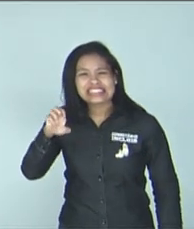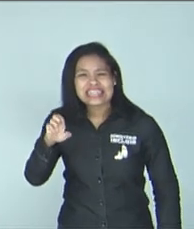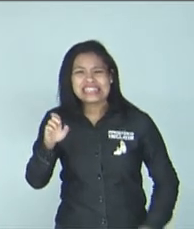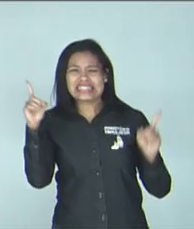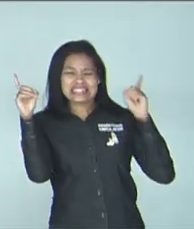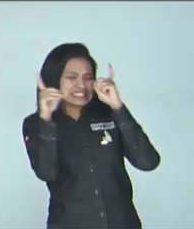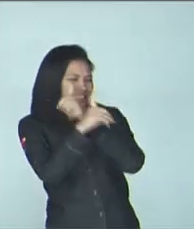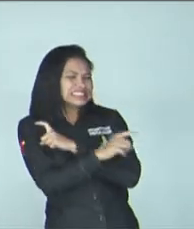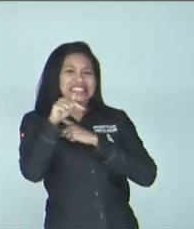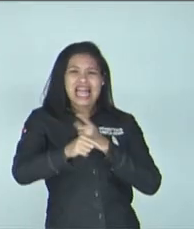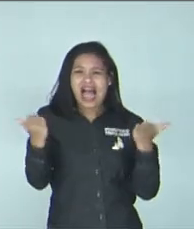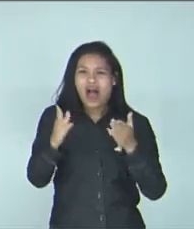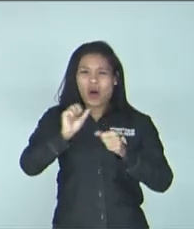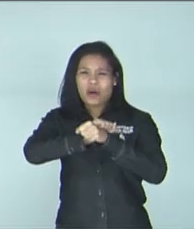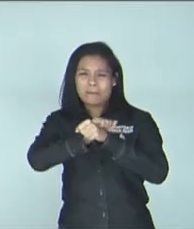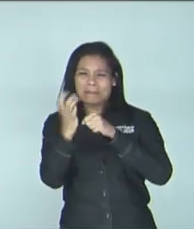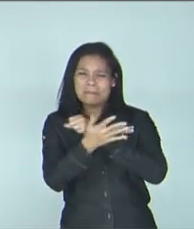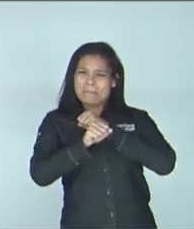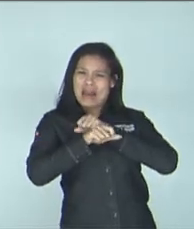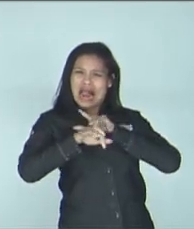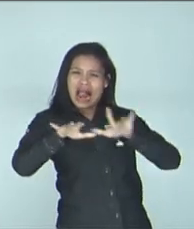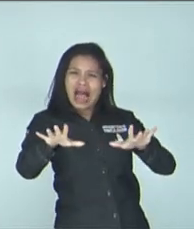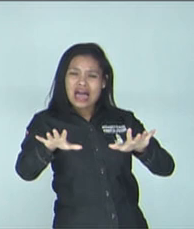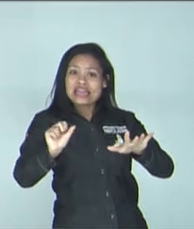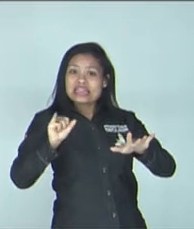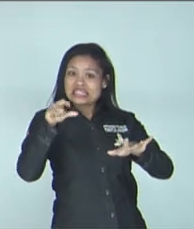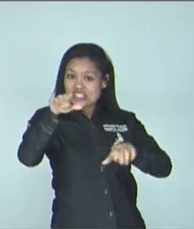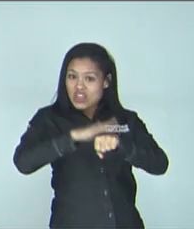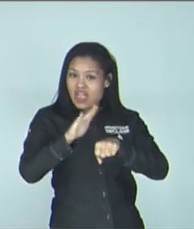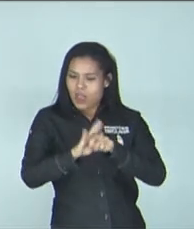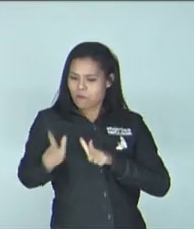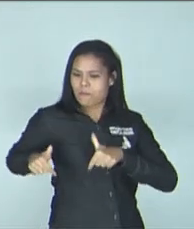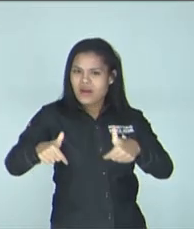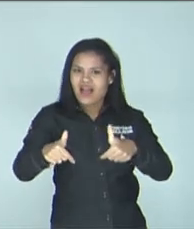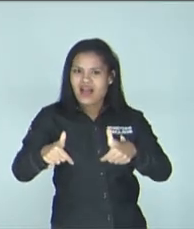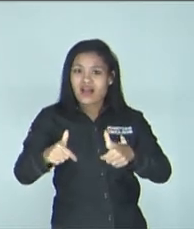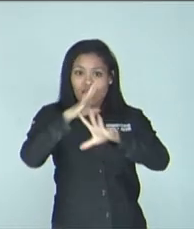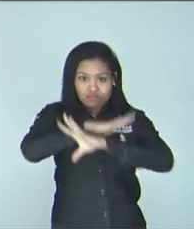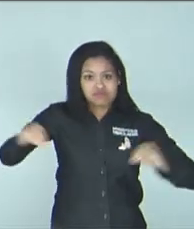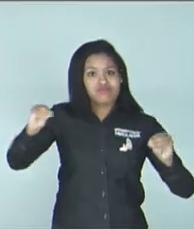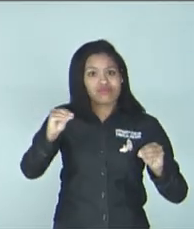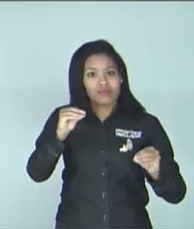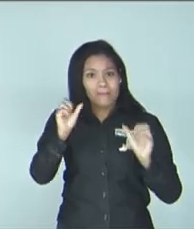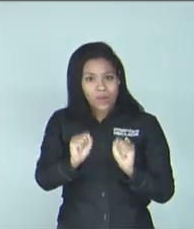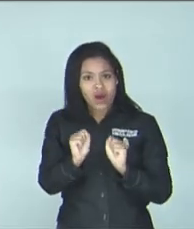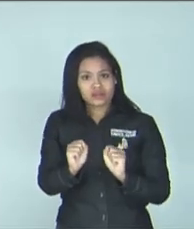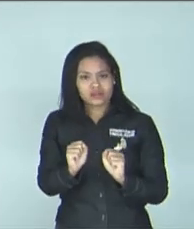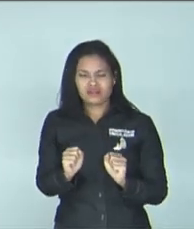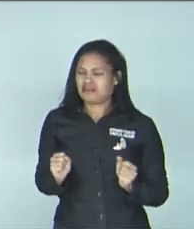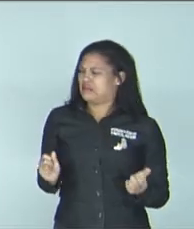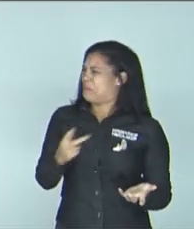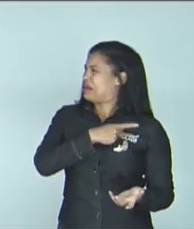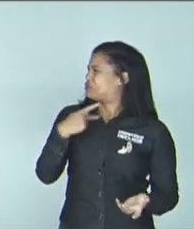essa crise do coronavírus pode ir embora hoje faça um aqui pergunta que surda se depender de mim você